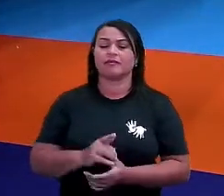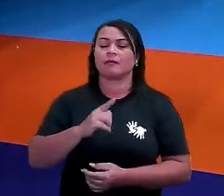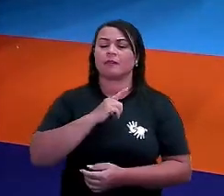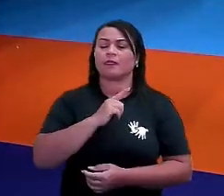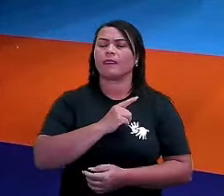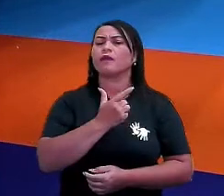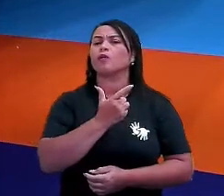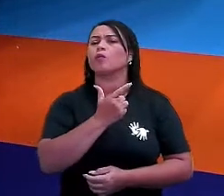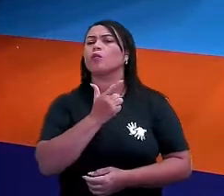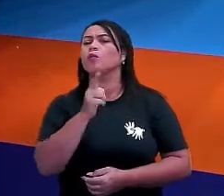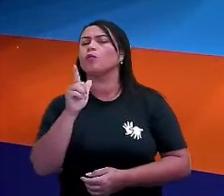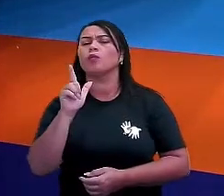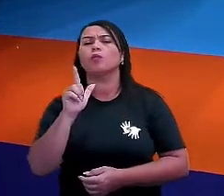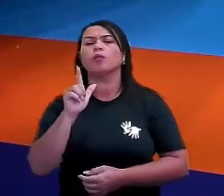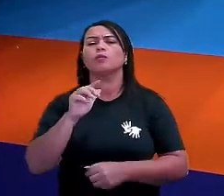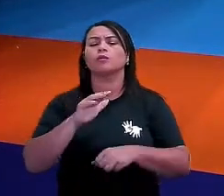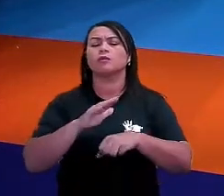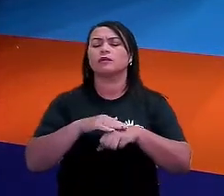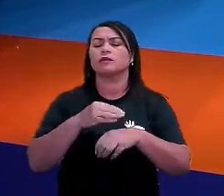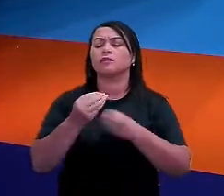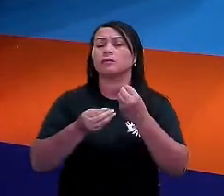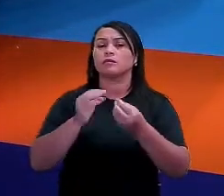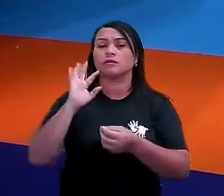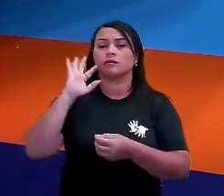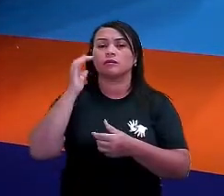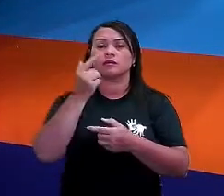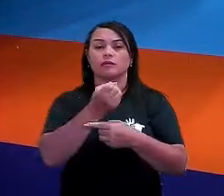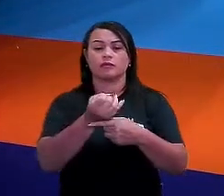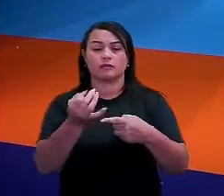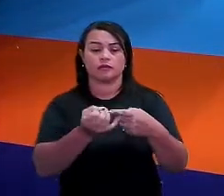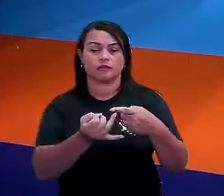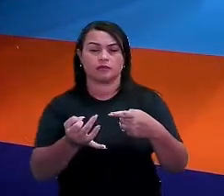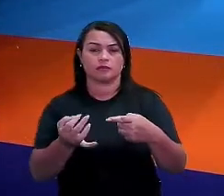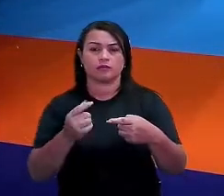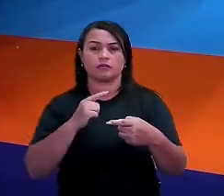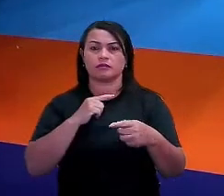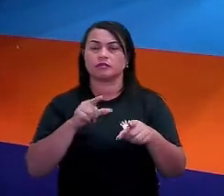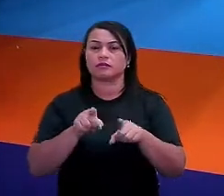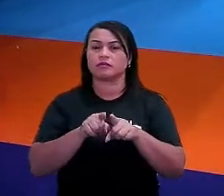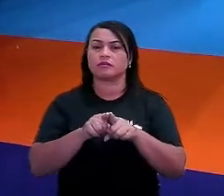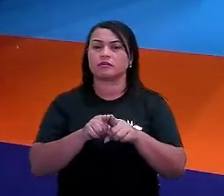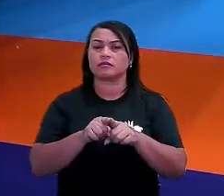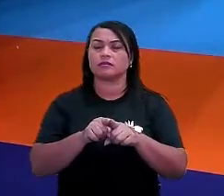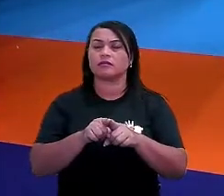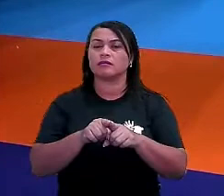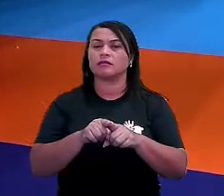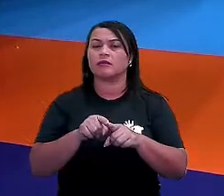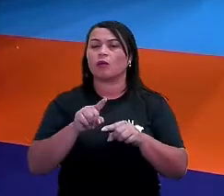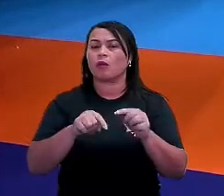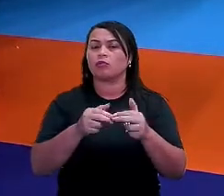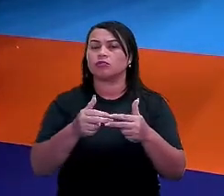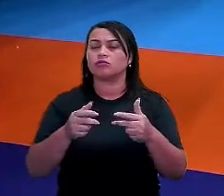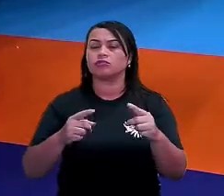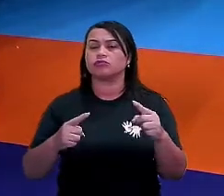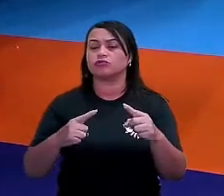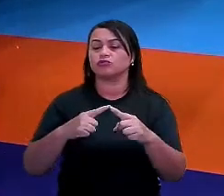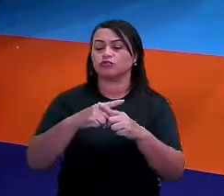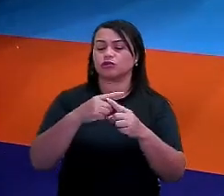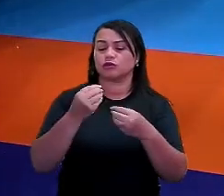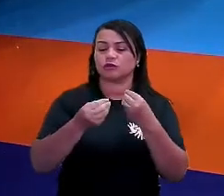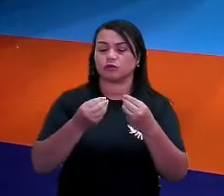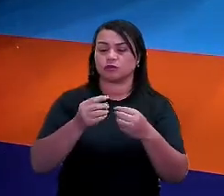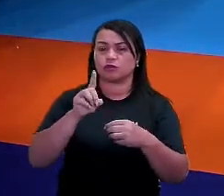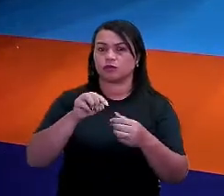outra maneira de dividir as frações, os produtos cruzados. Com este método, não